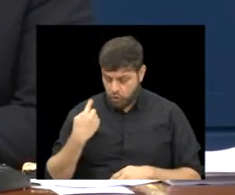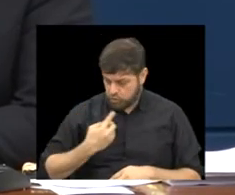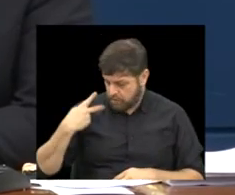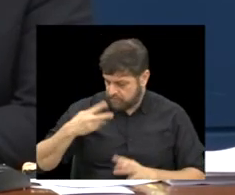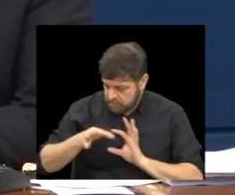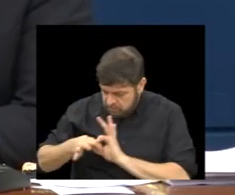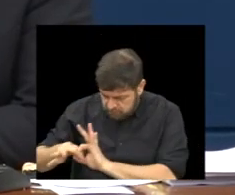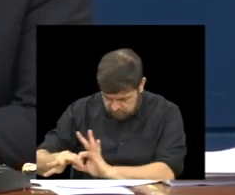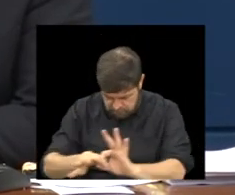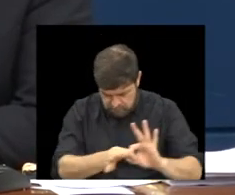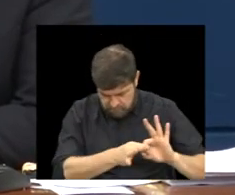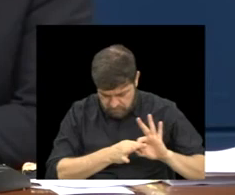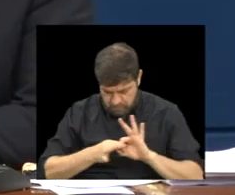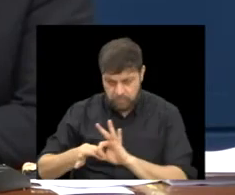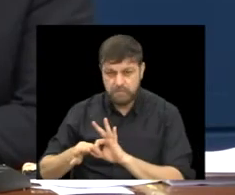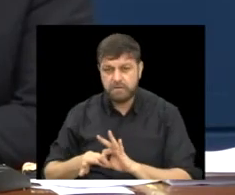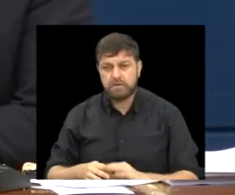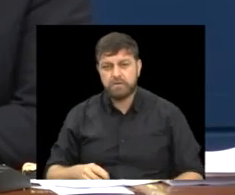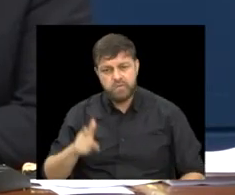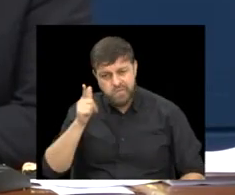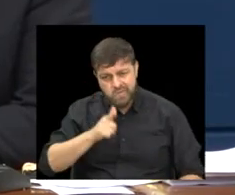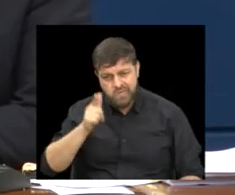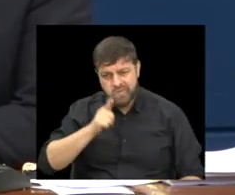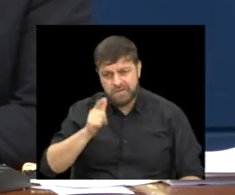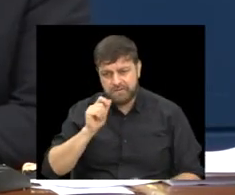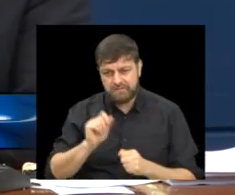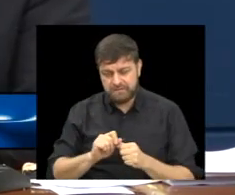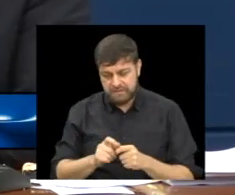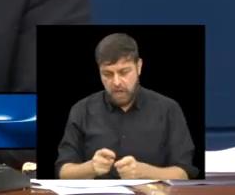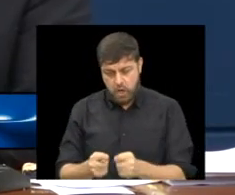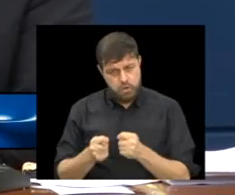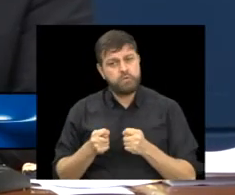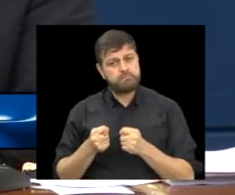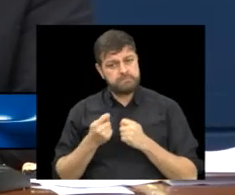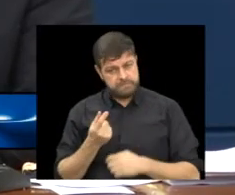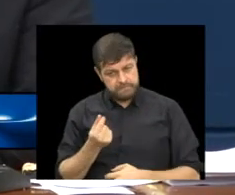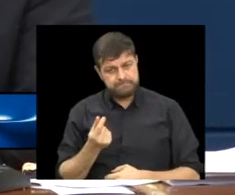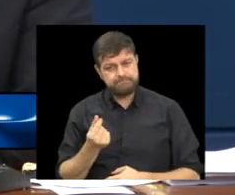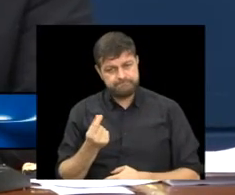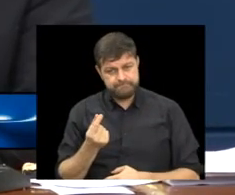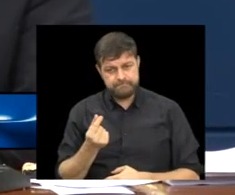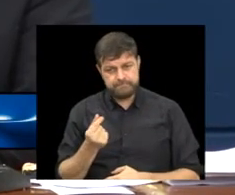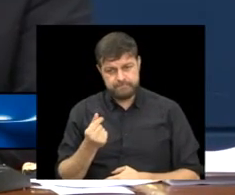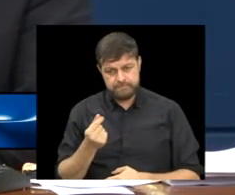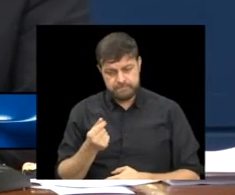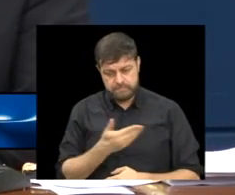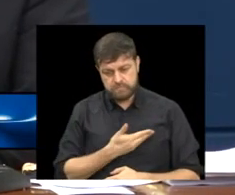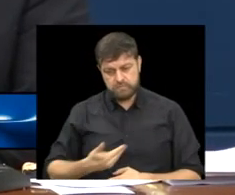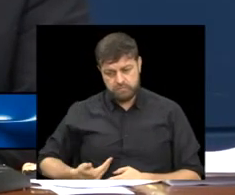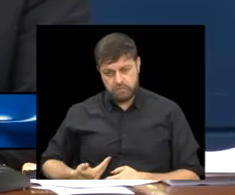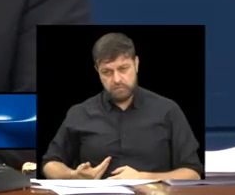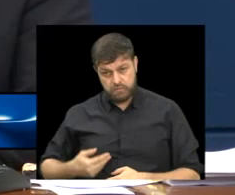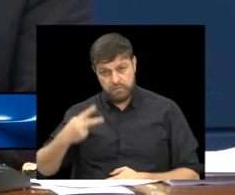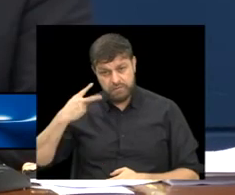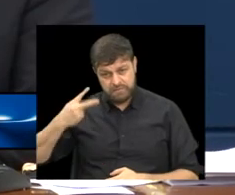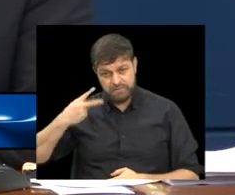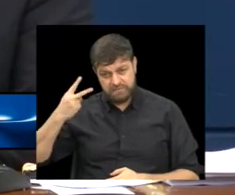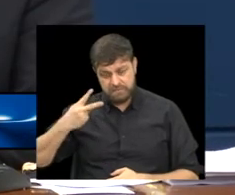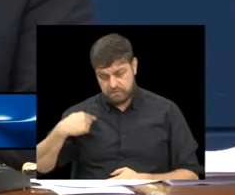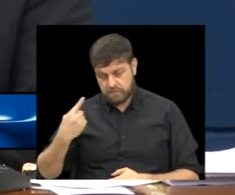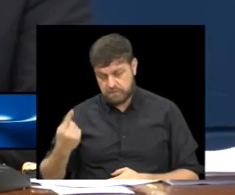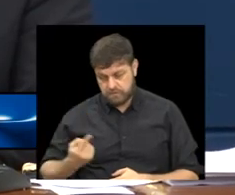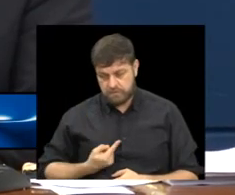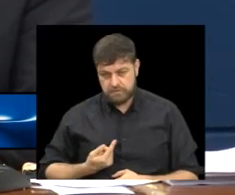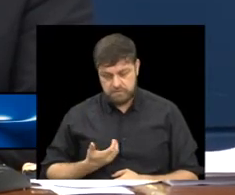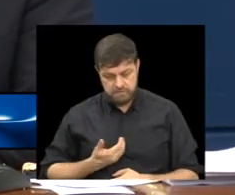os vereadores que junto fazem um trabalho de economia do Poder Legislativo. Então, agradecer